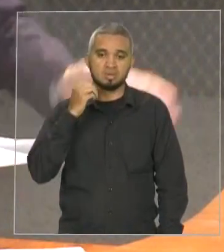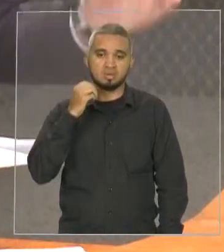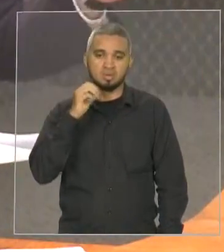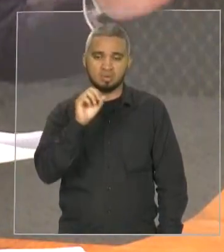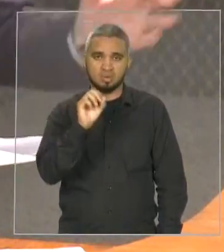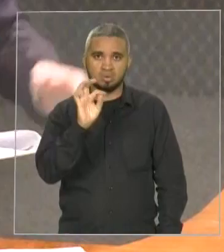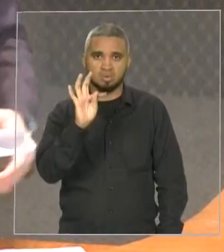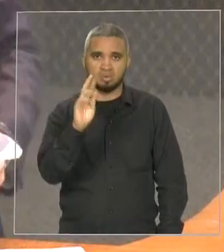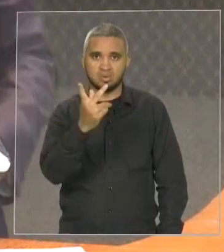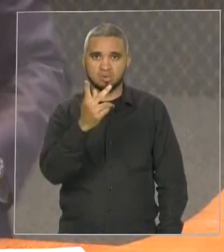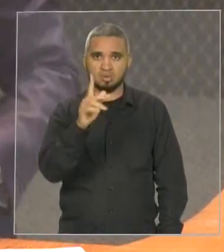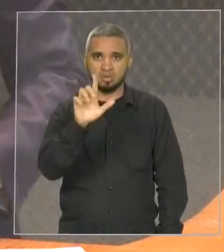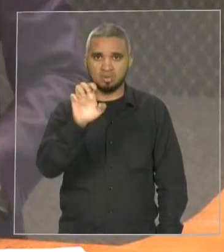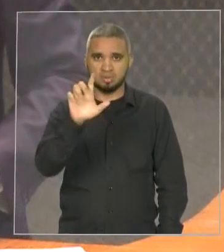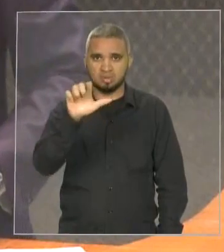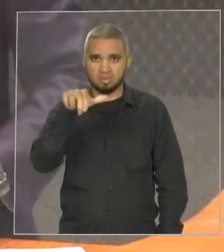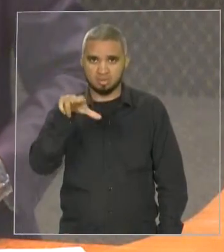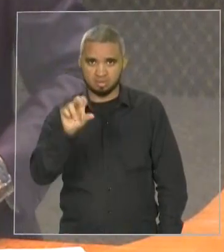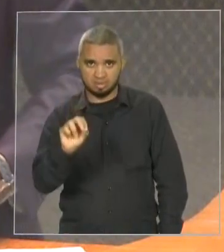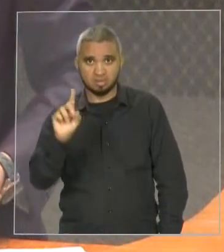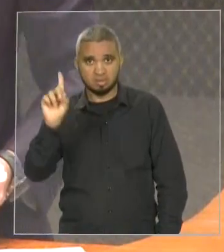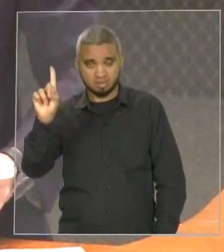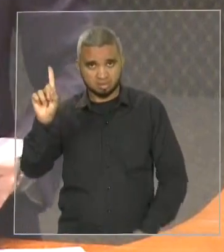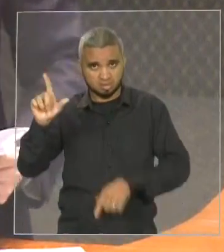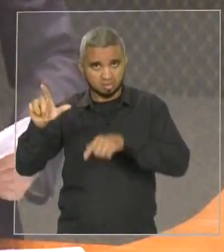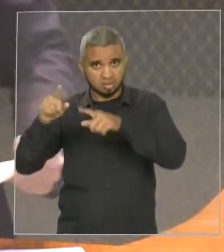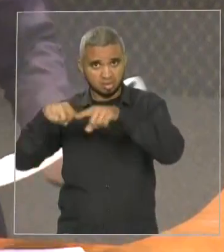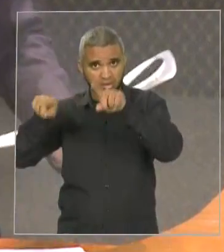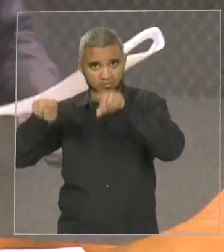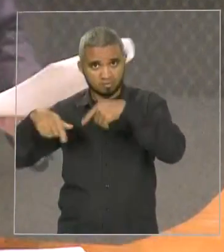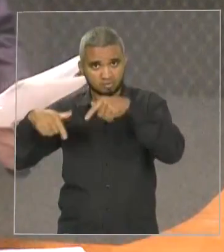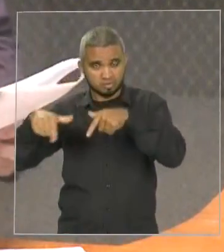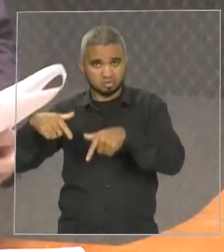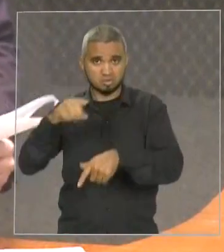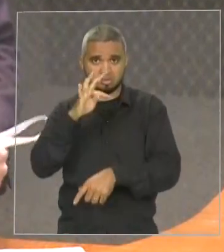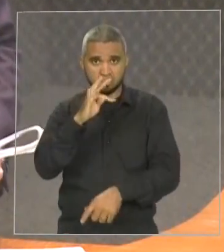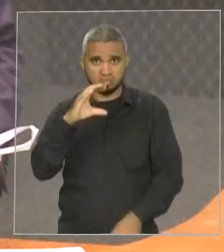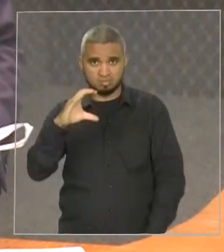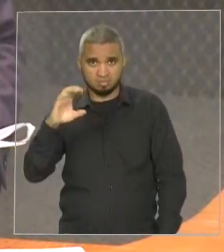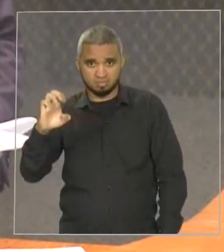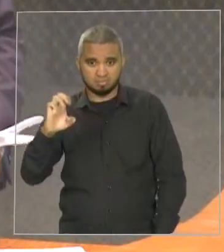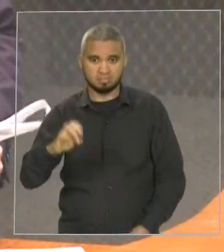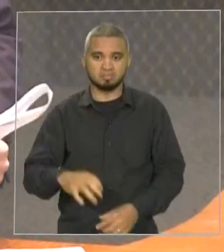e sabe a importância desses relatórios técnicos. Apesar de